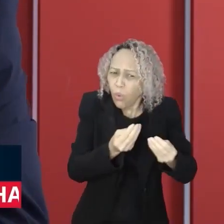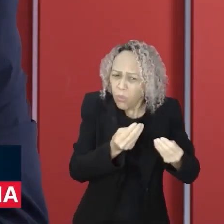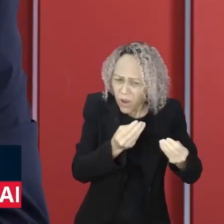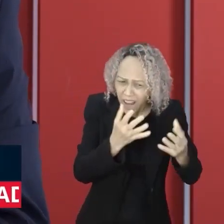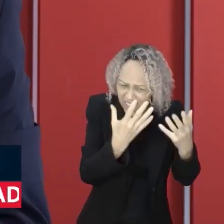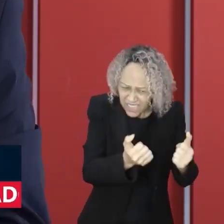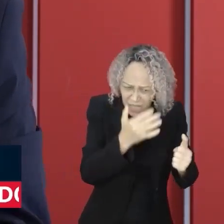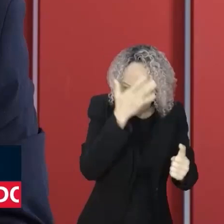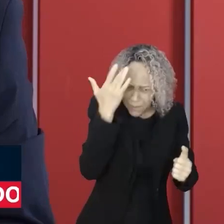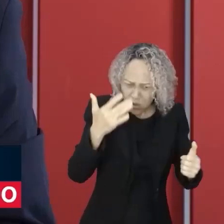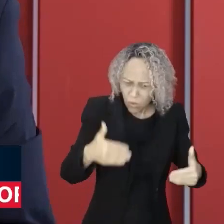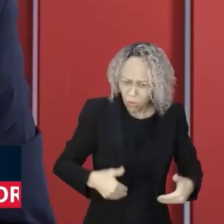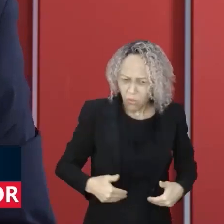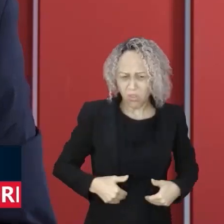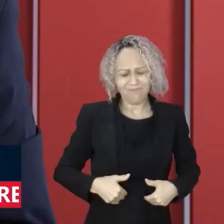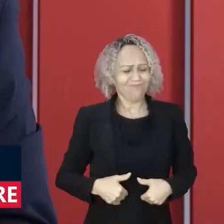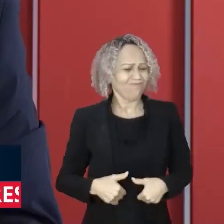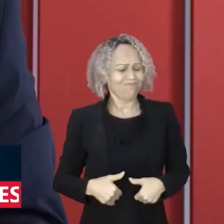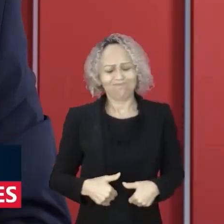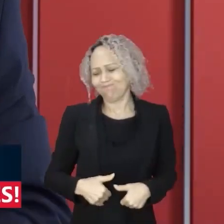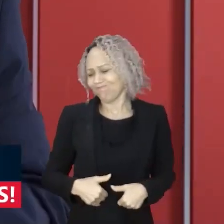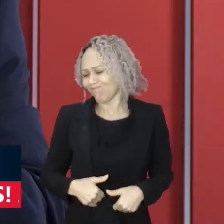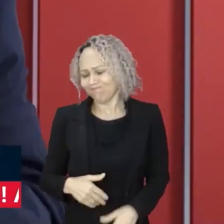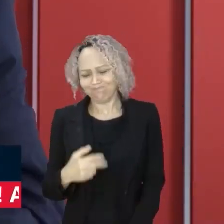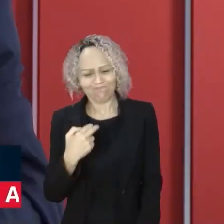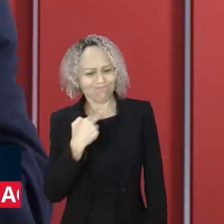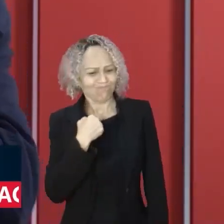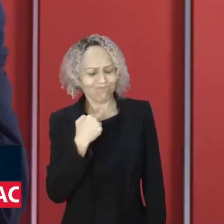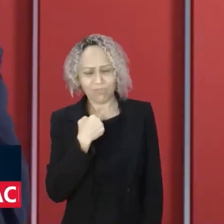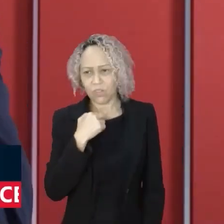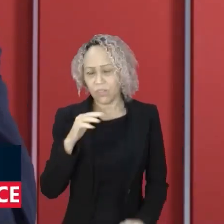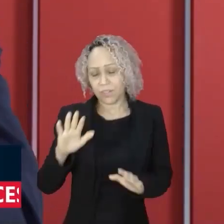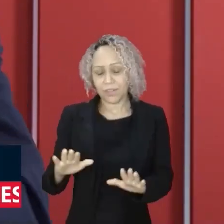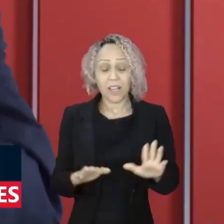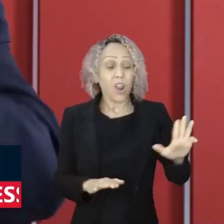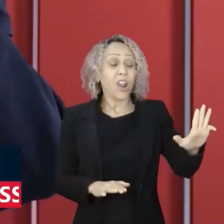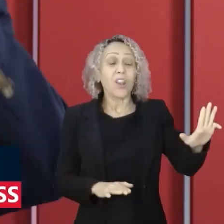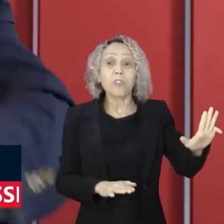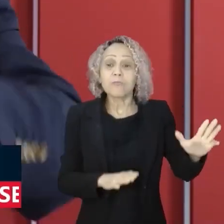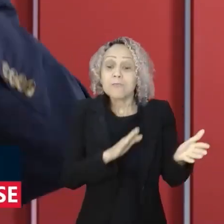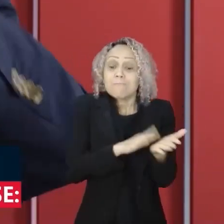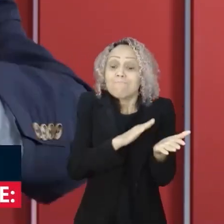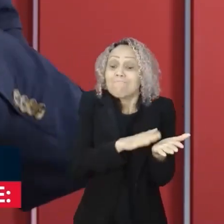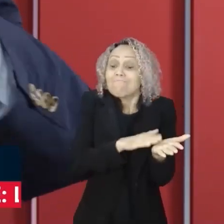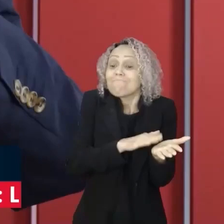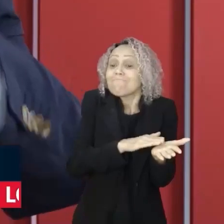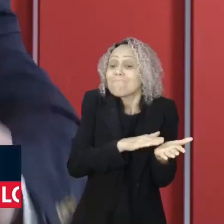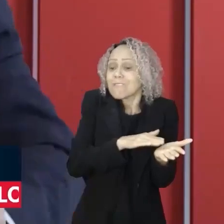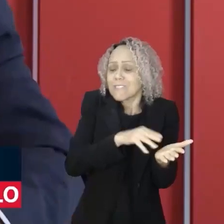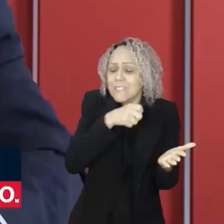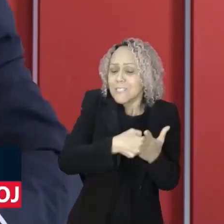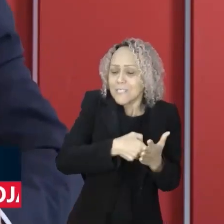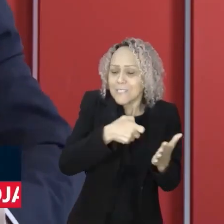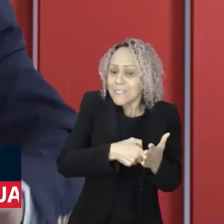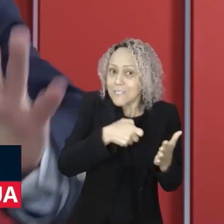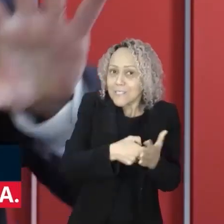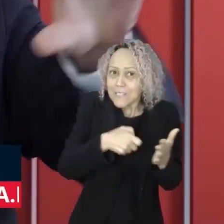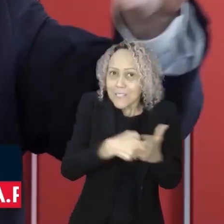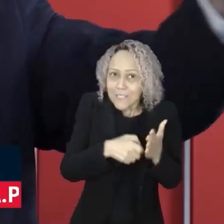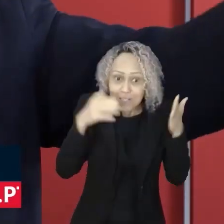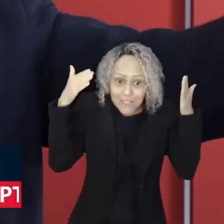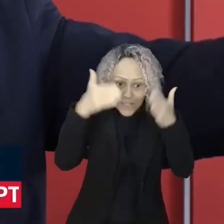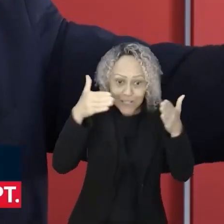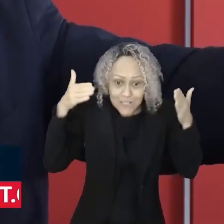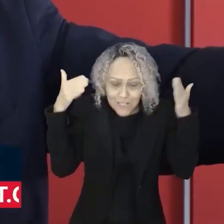você falou antes, né? O Lula está obcecado, né? Está vocacionado e obcecado para dizer, nós vamos tirar de novo o Brasil do mapa da fome. Nós vamos